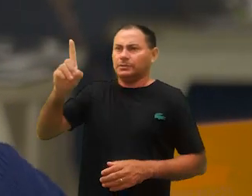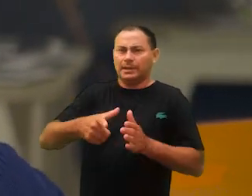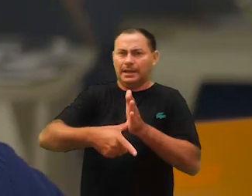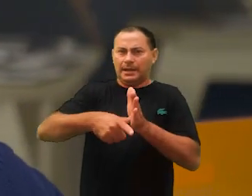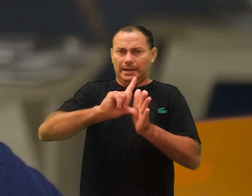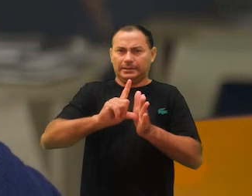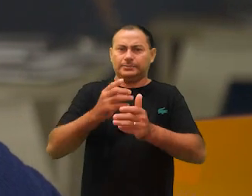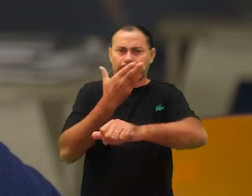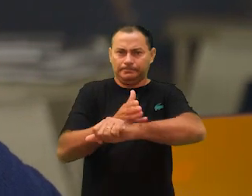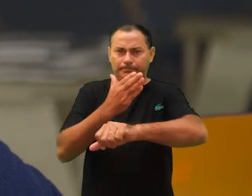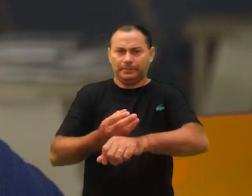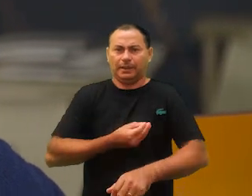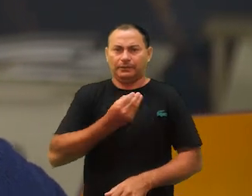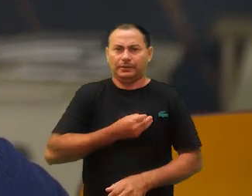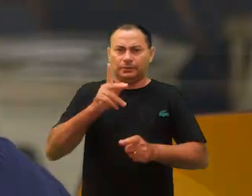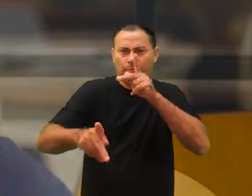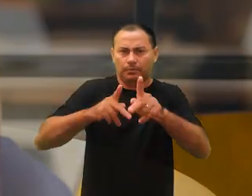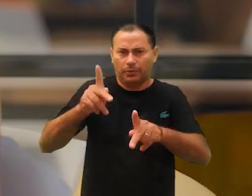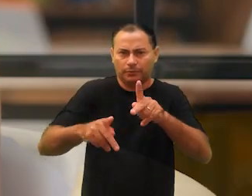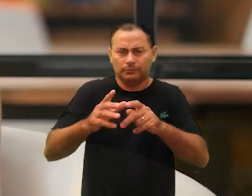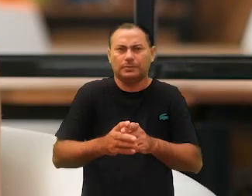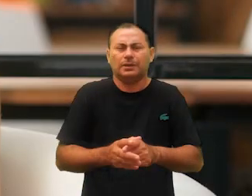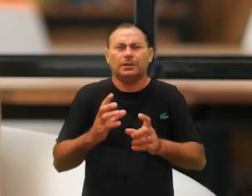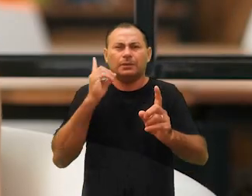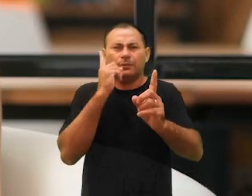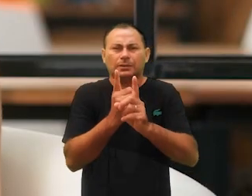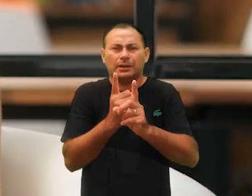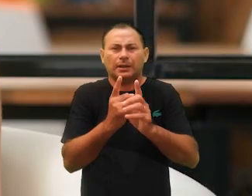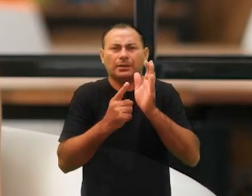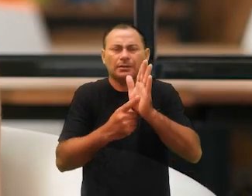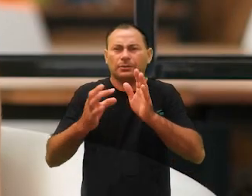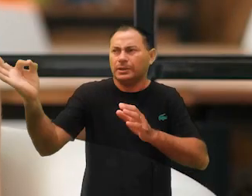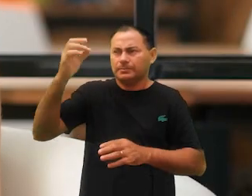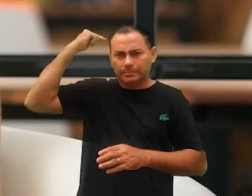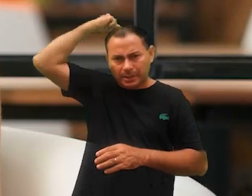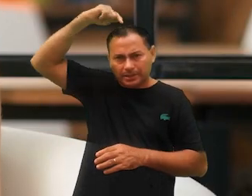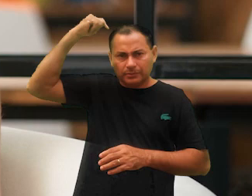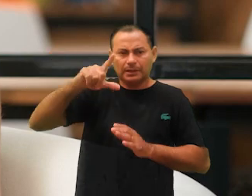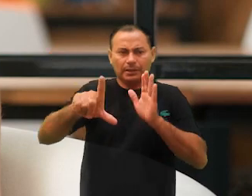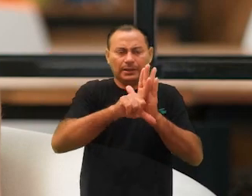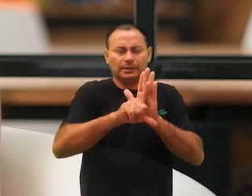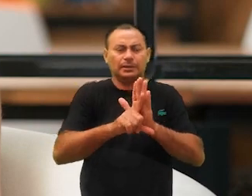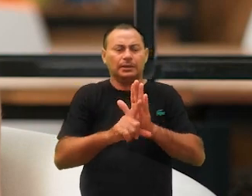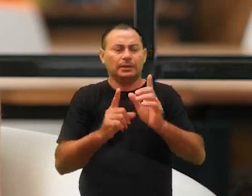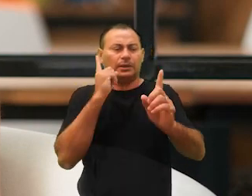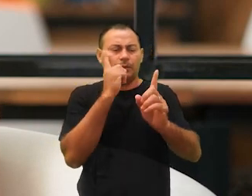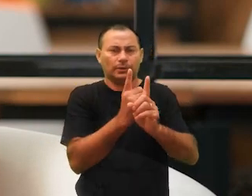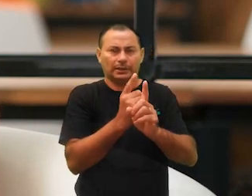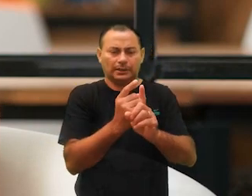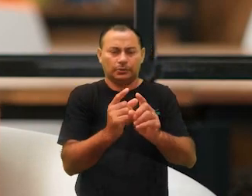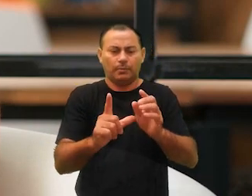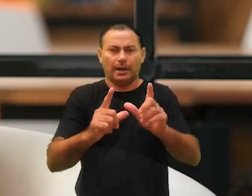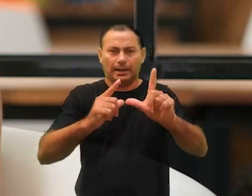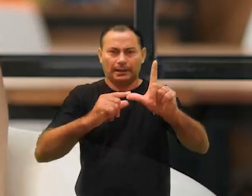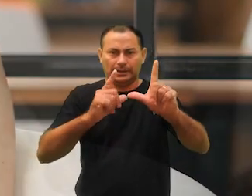Deus antes de aplicá-la na vida do povo? Como encontrar nas Escrituras o espírito da lei em contraste com a letra